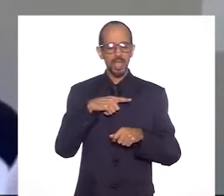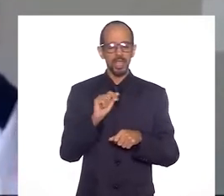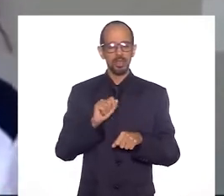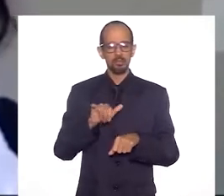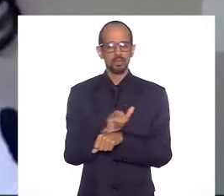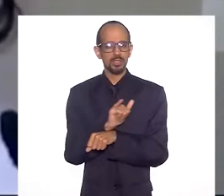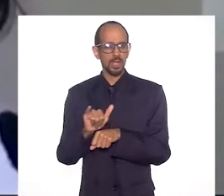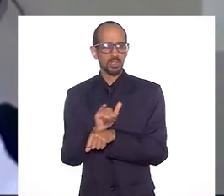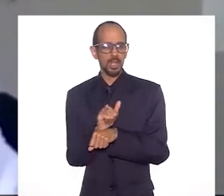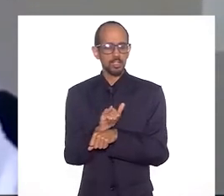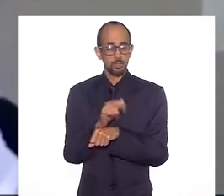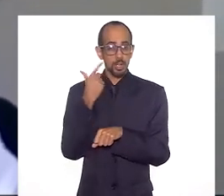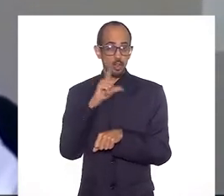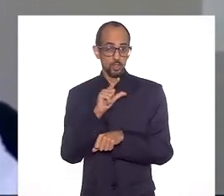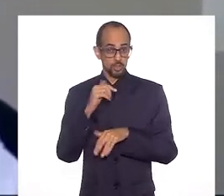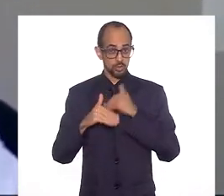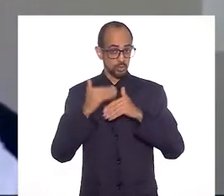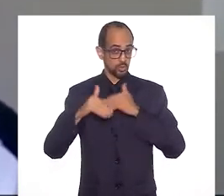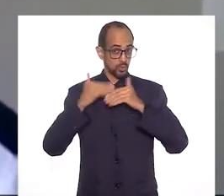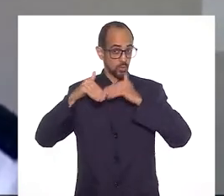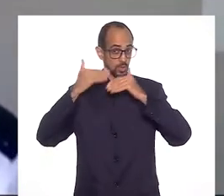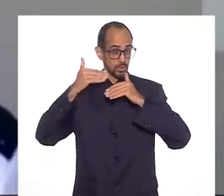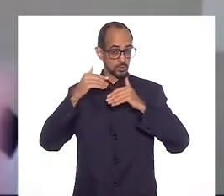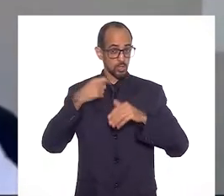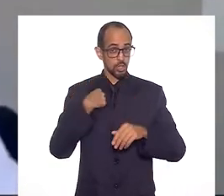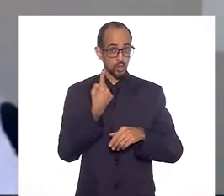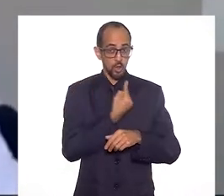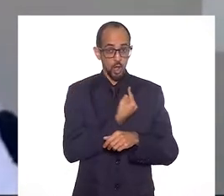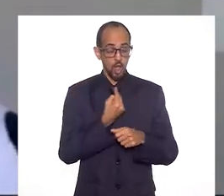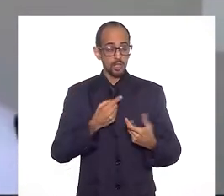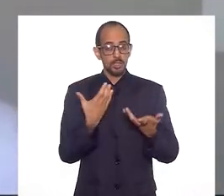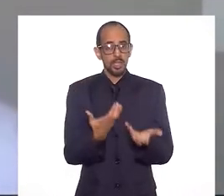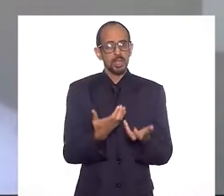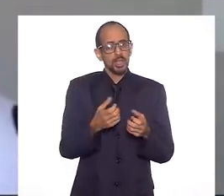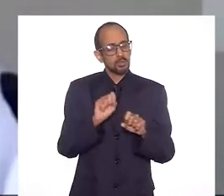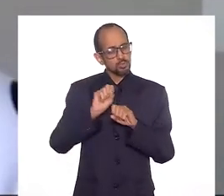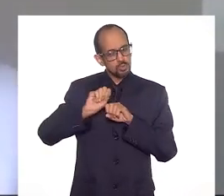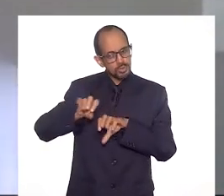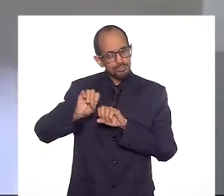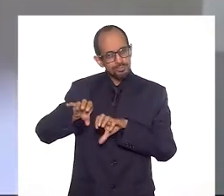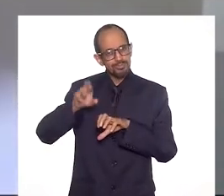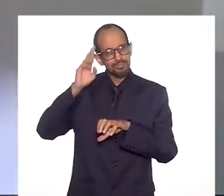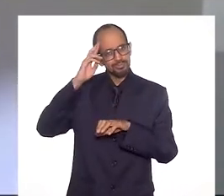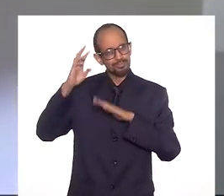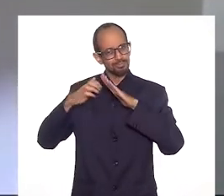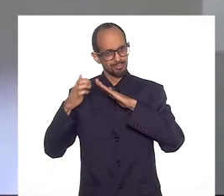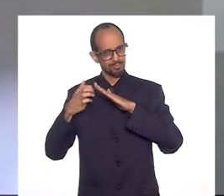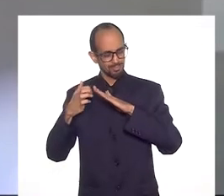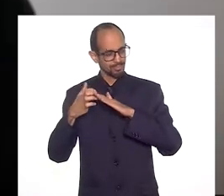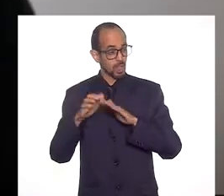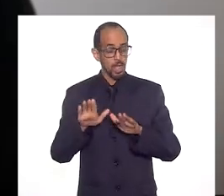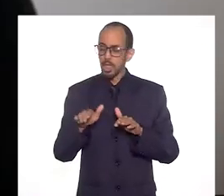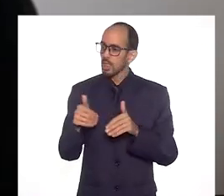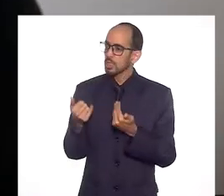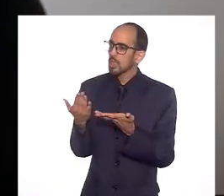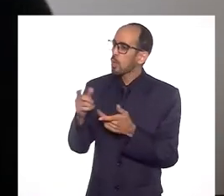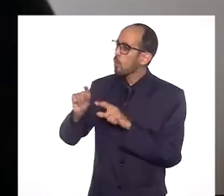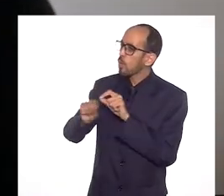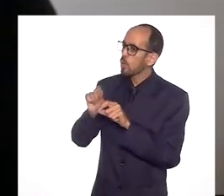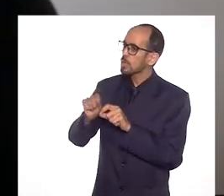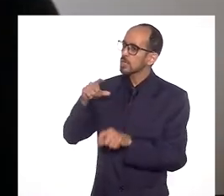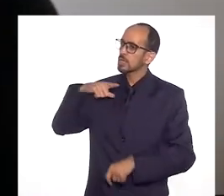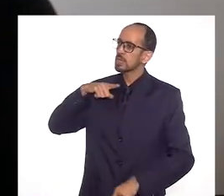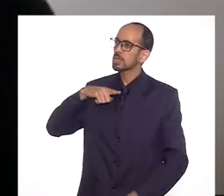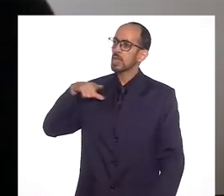trabalhada e com o guia a gente espera dar uma luz para esses empreendedores. O que contém essa